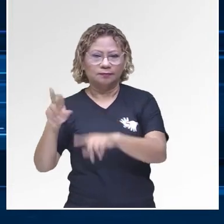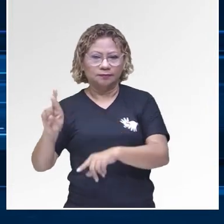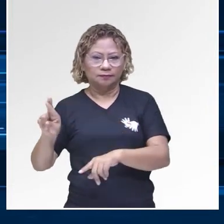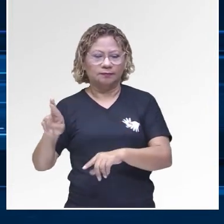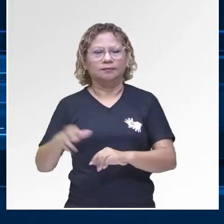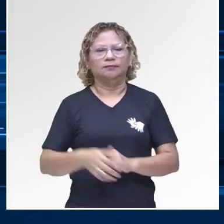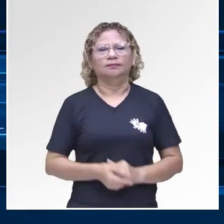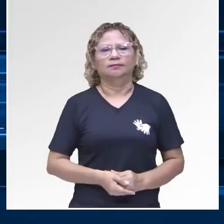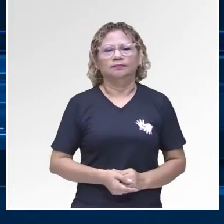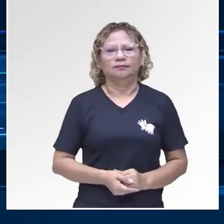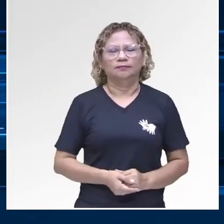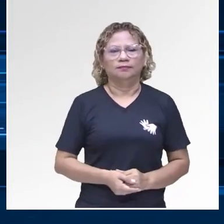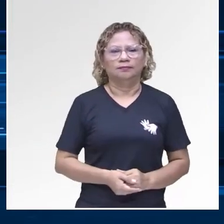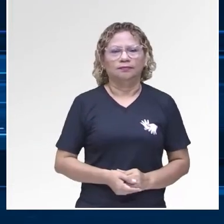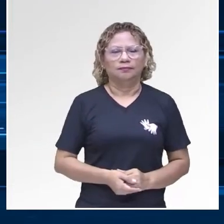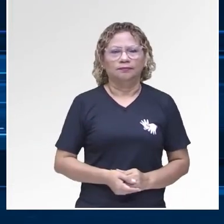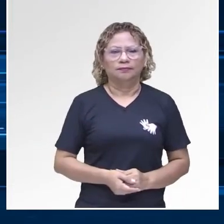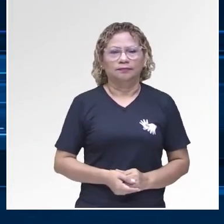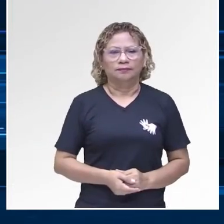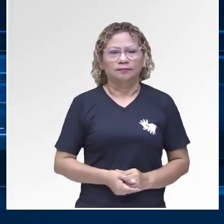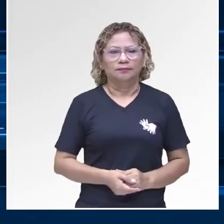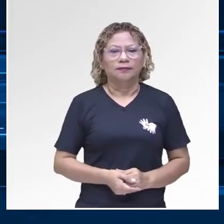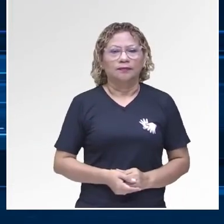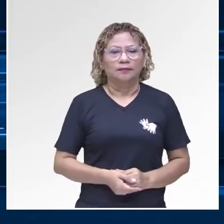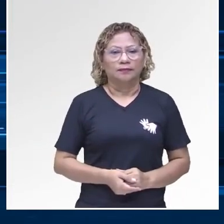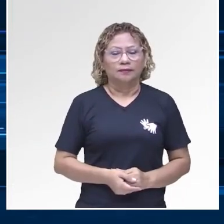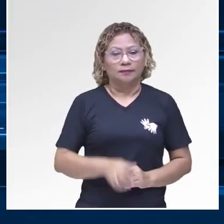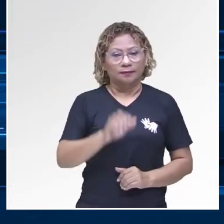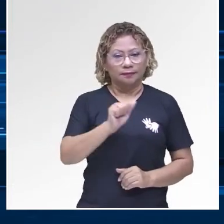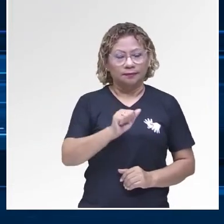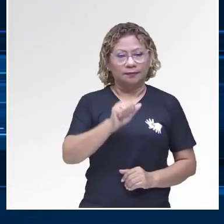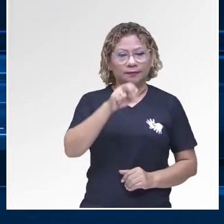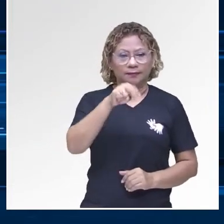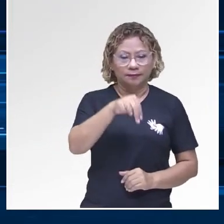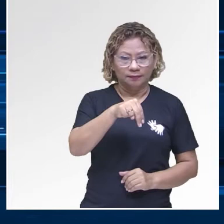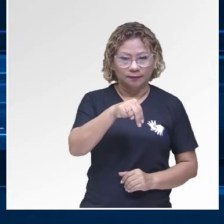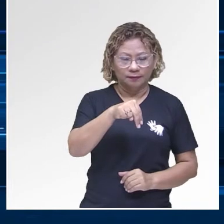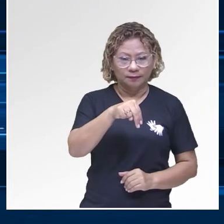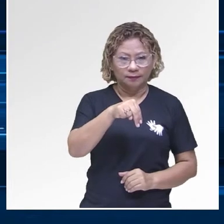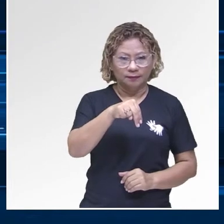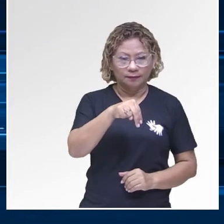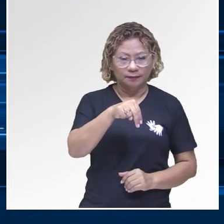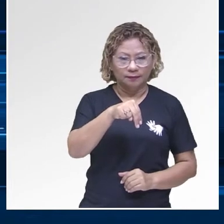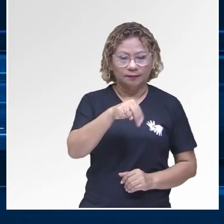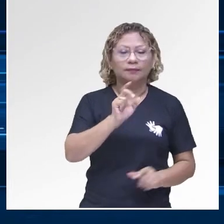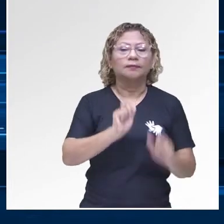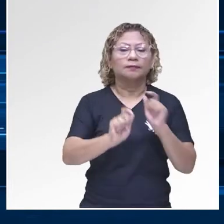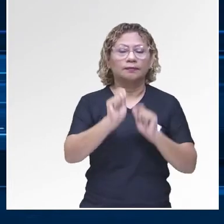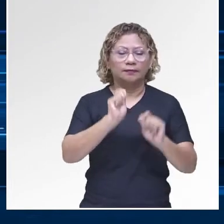R, onde a N indica a posição do termo.